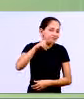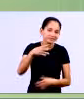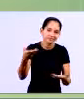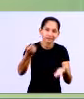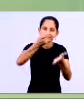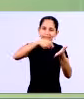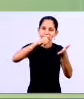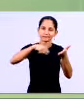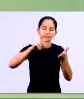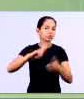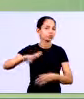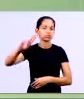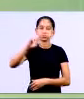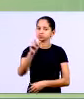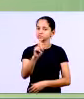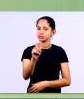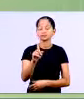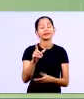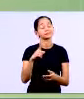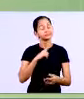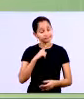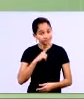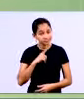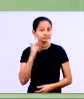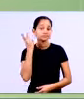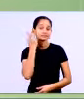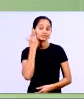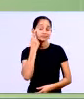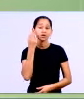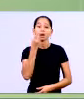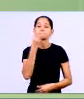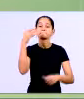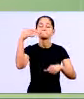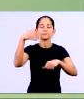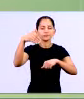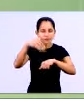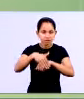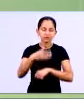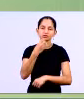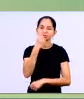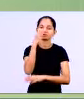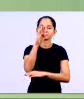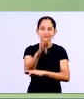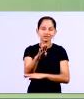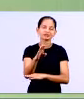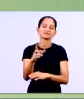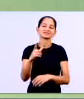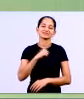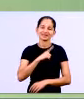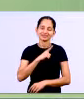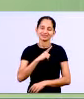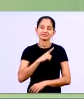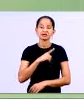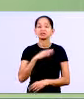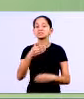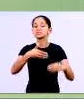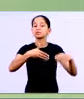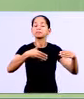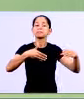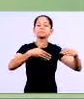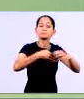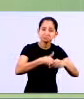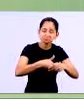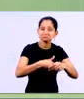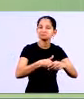99,9999% da população não utilize, mas tem. Tem uma boa noite, uma boa tarde. Agora, quando é cumprimento, oi, Tayane,